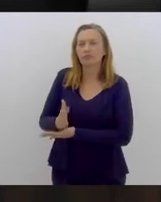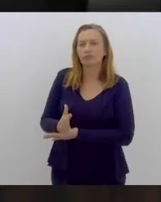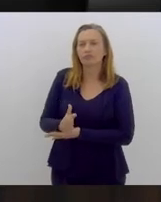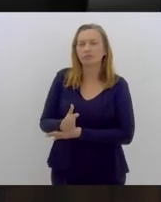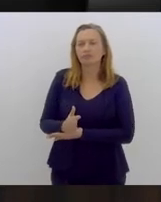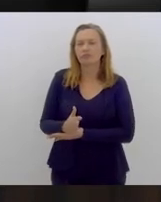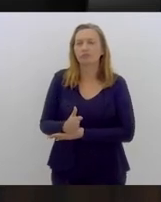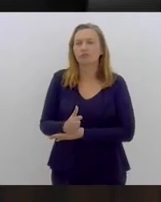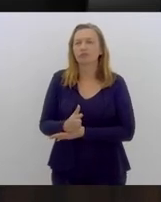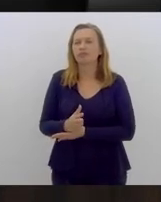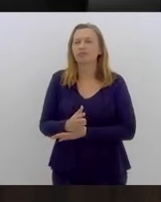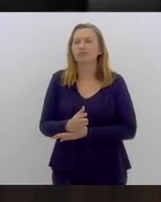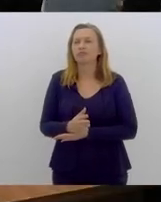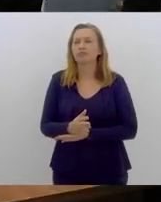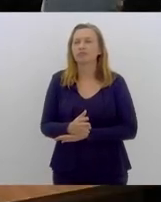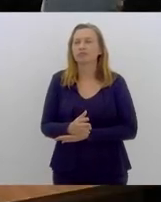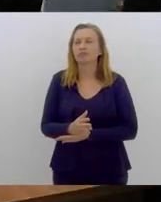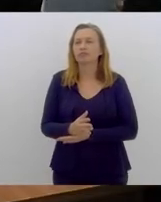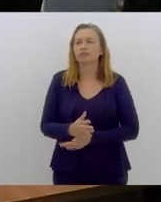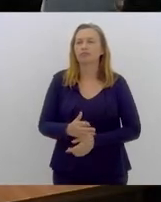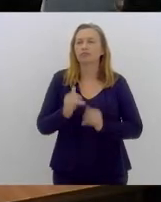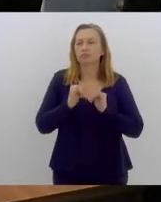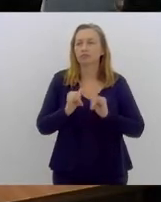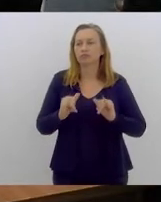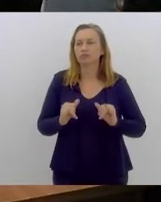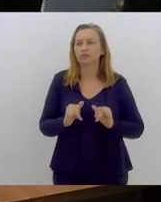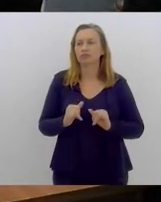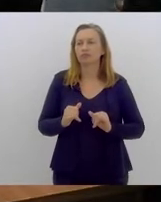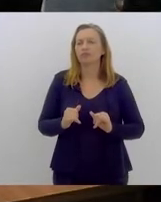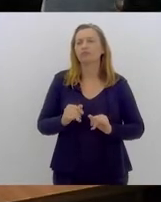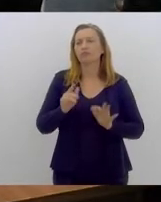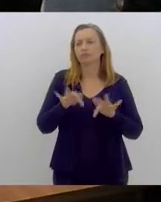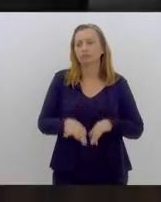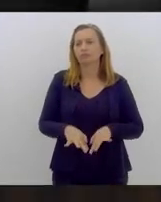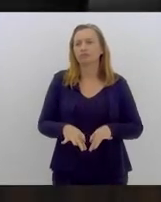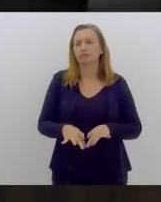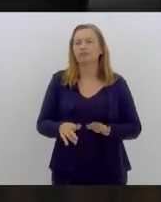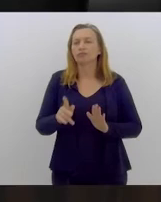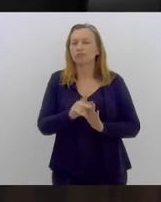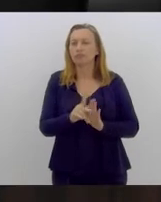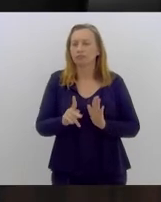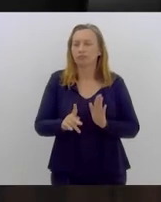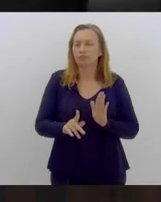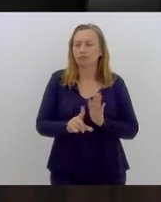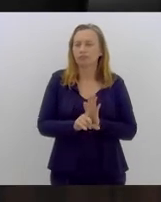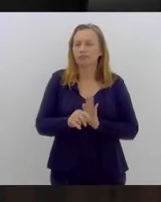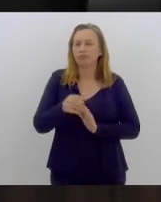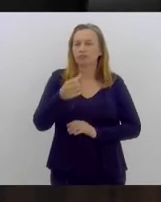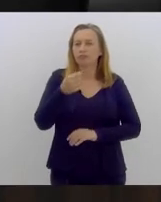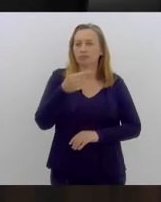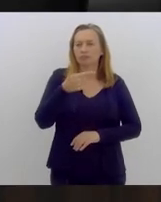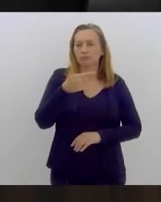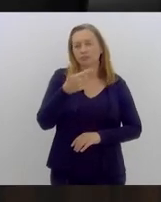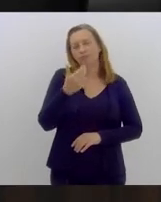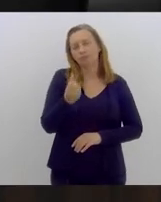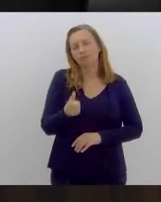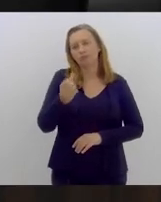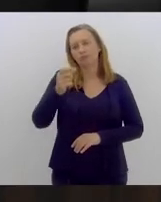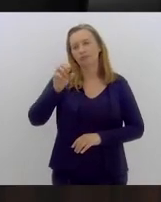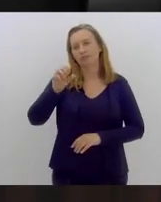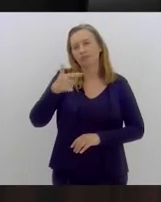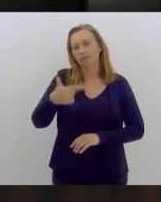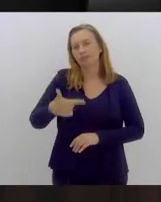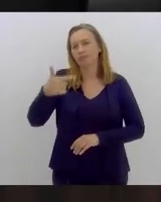aprovados. Vai a redação do vencido. Declaração. Para a segunda discussão final, por favor. Projeto de lei 6200-22, de autoria do deputado